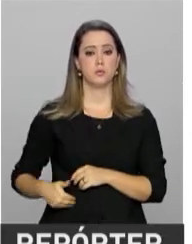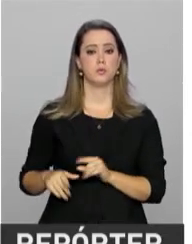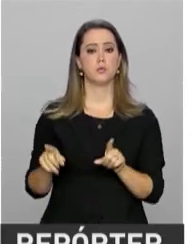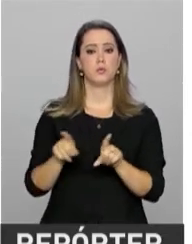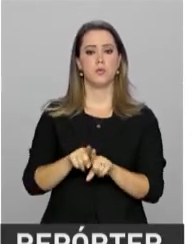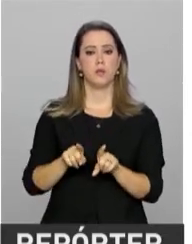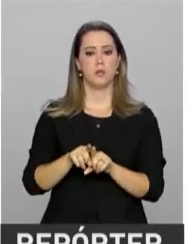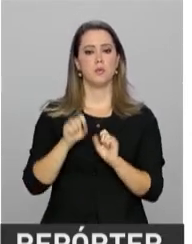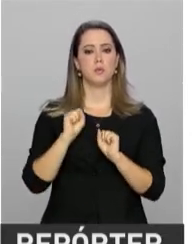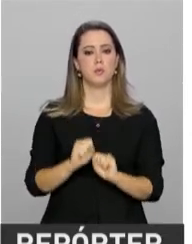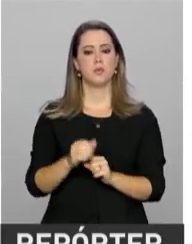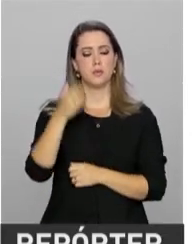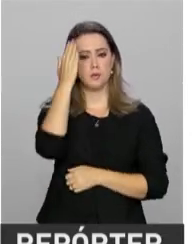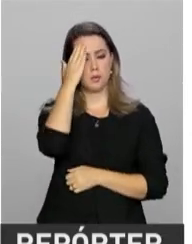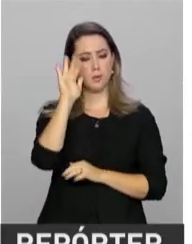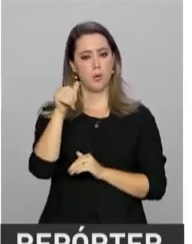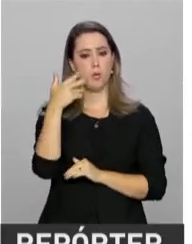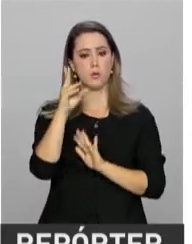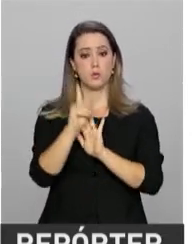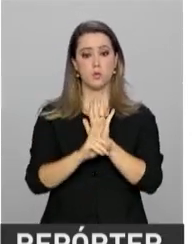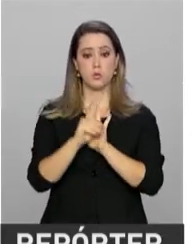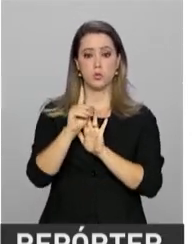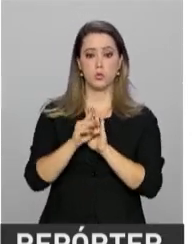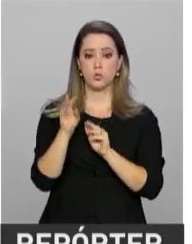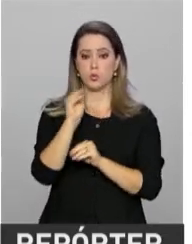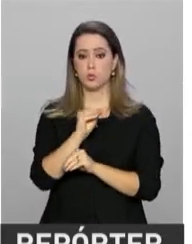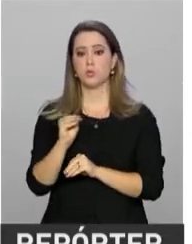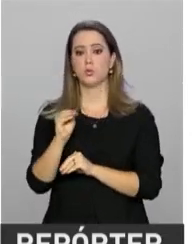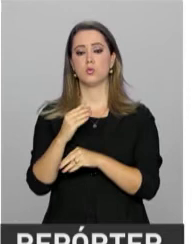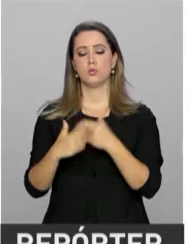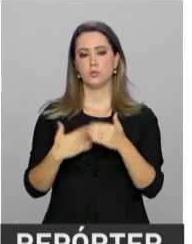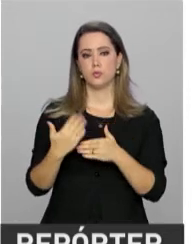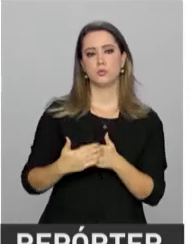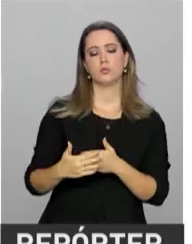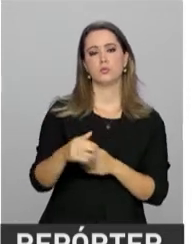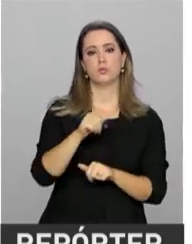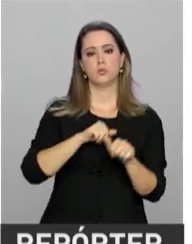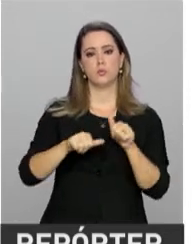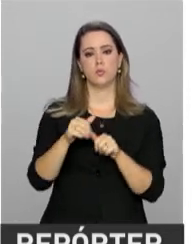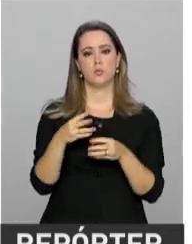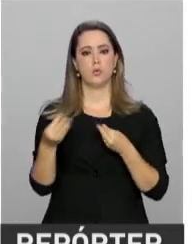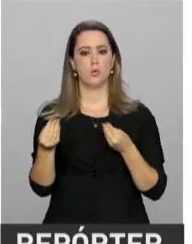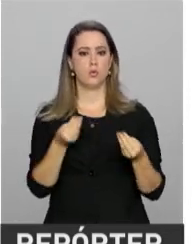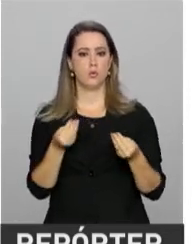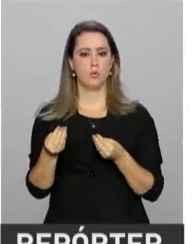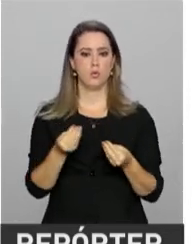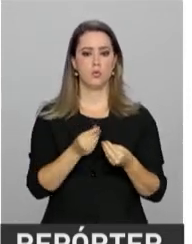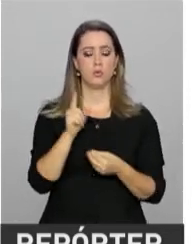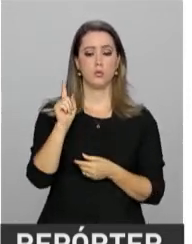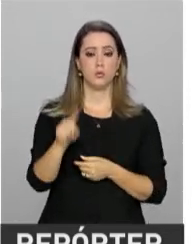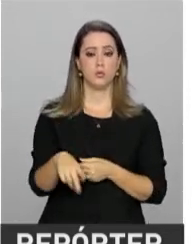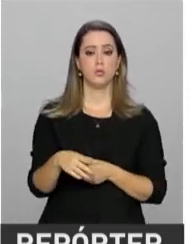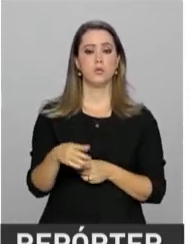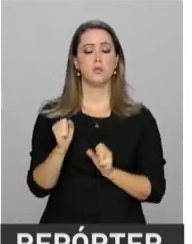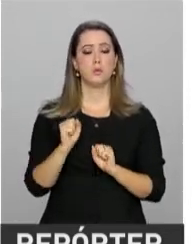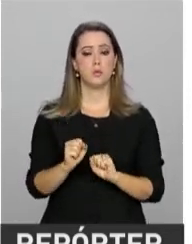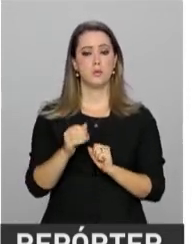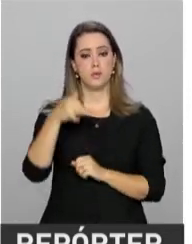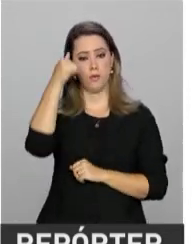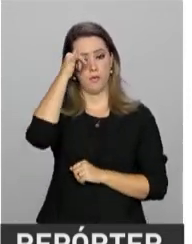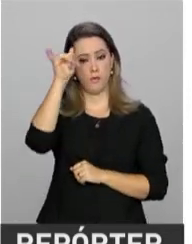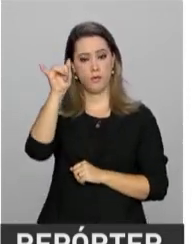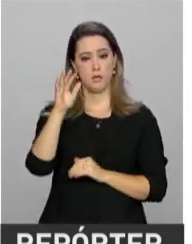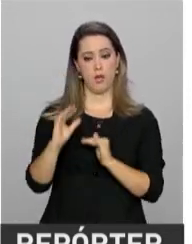também é possível saber quais são os direitos que serão preservados com as mudanças entender como será possível combater os